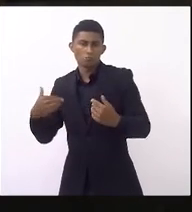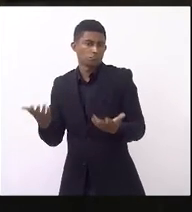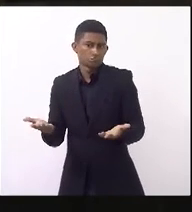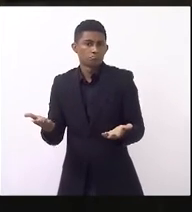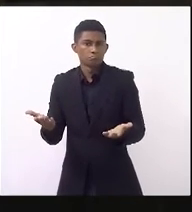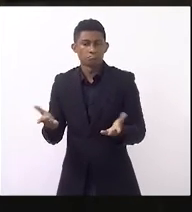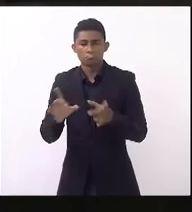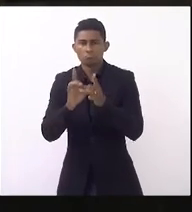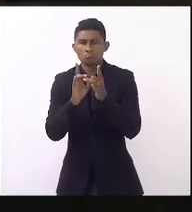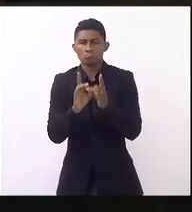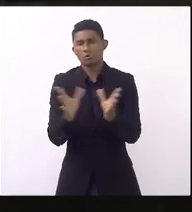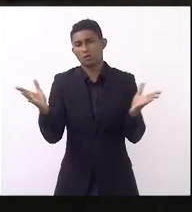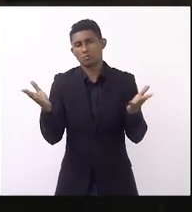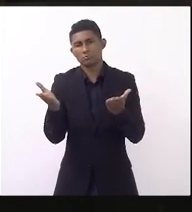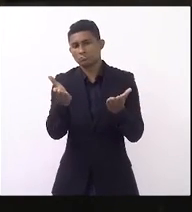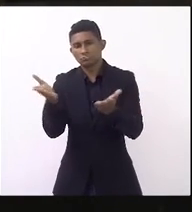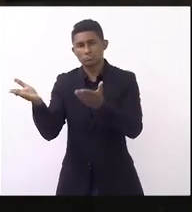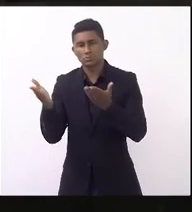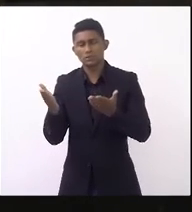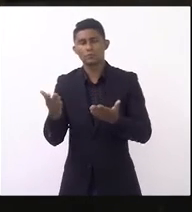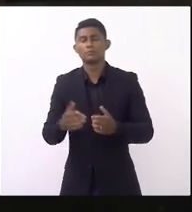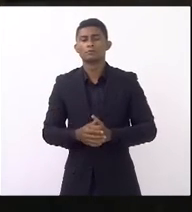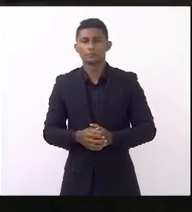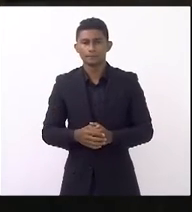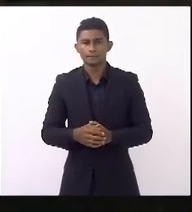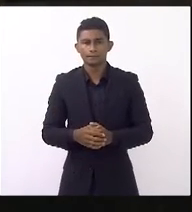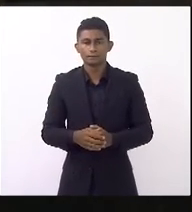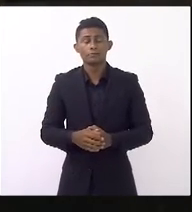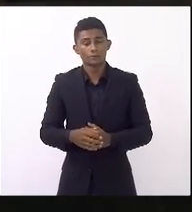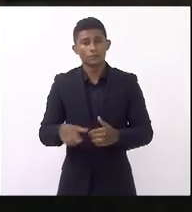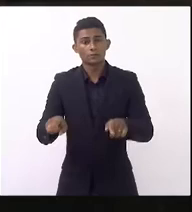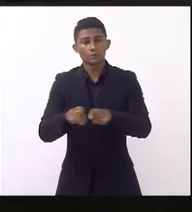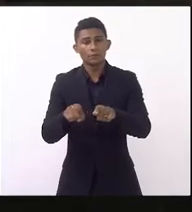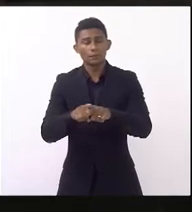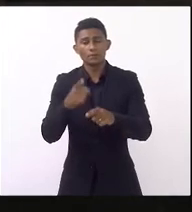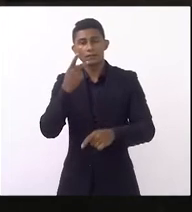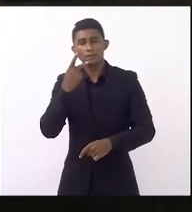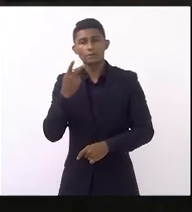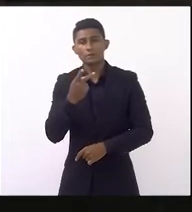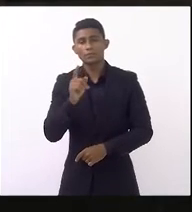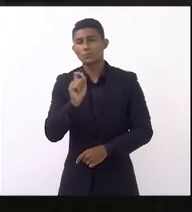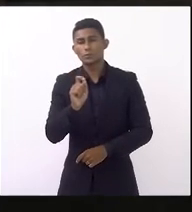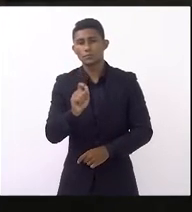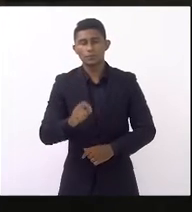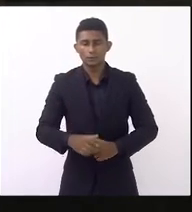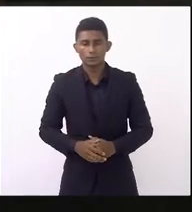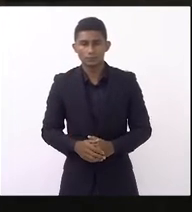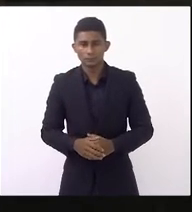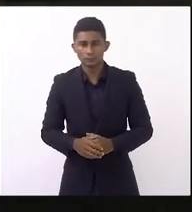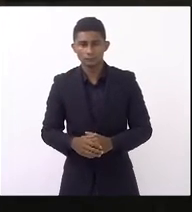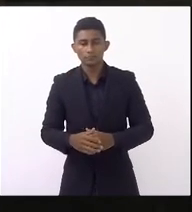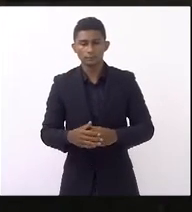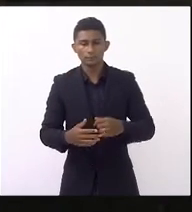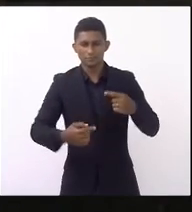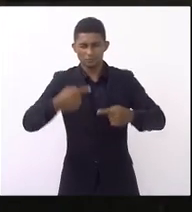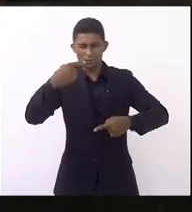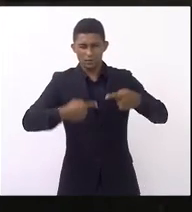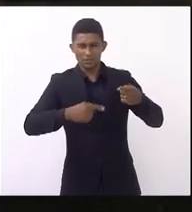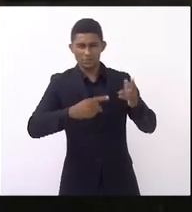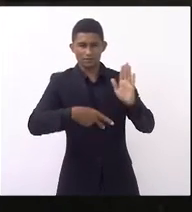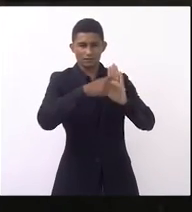ritos religiosos e culturais. Importante dizer, senhor presidente, que também nessa política estadual